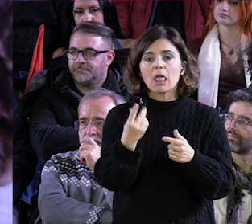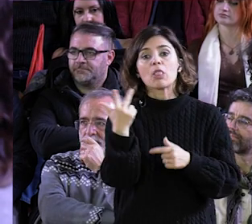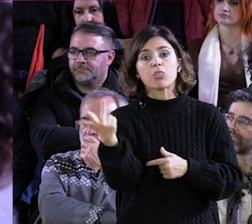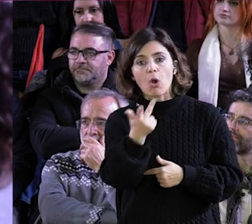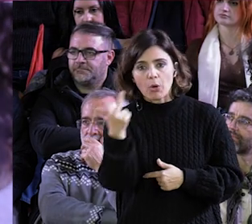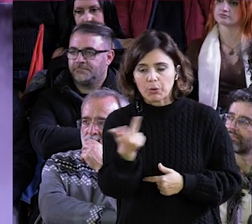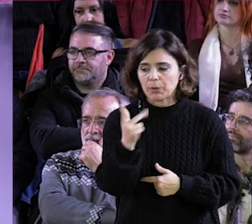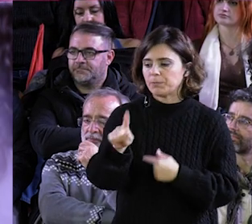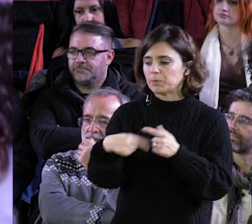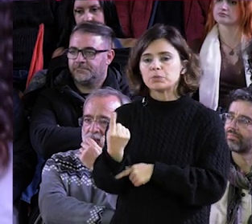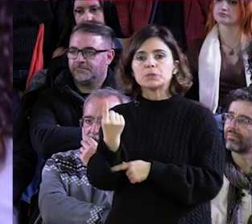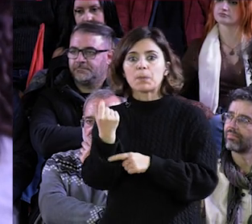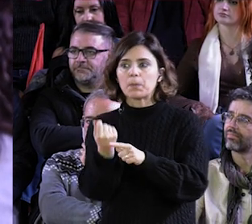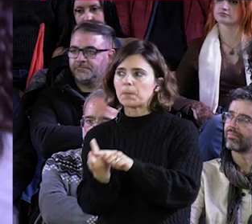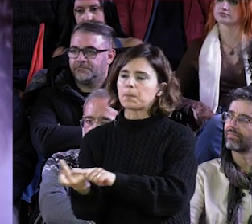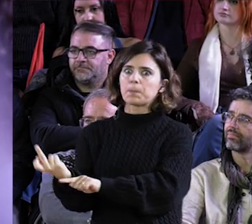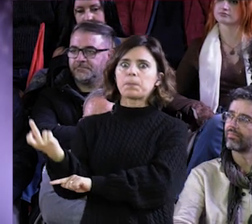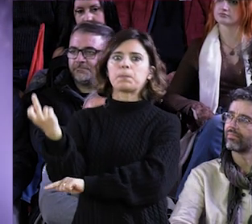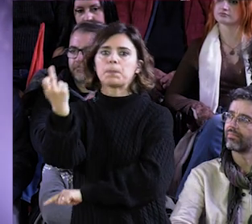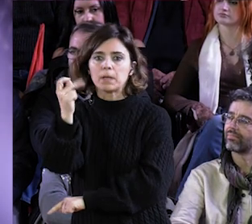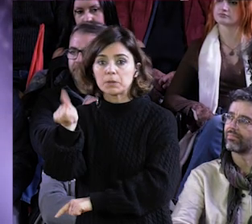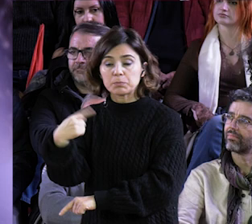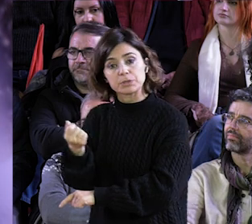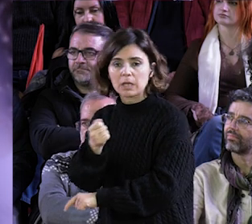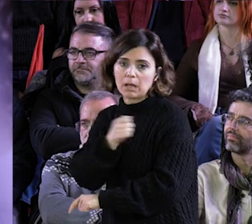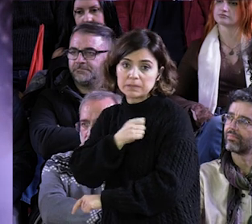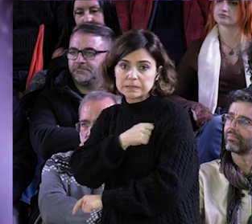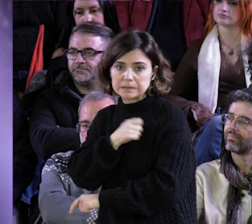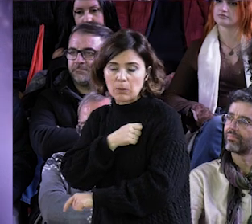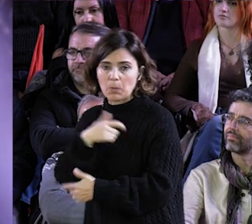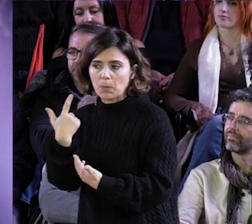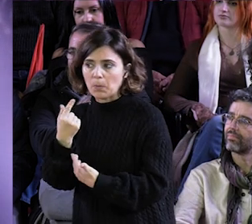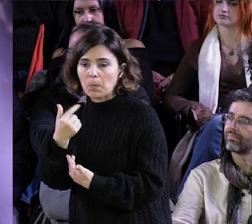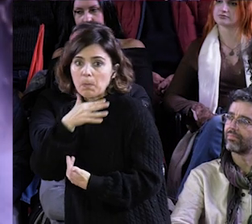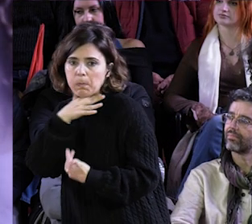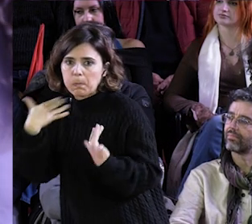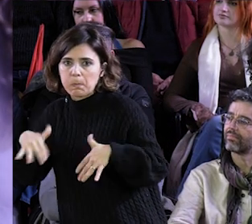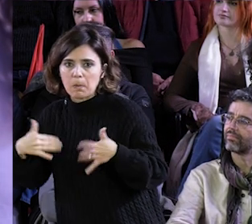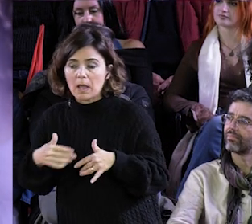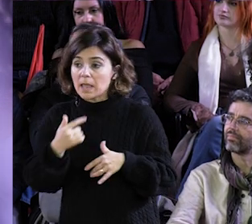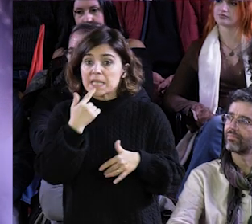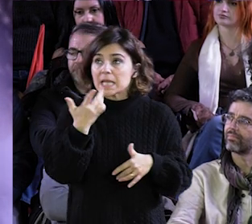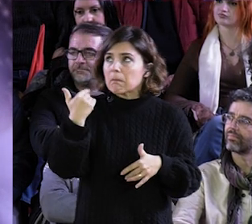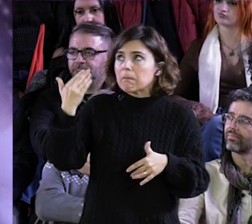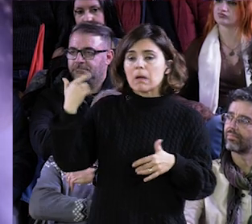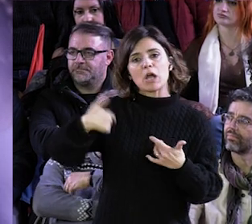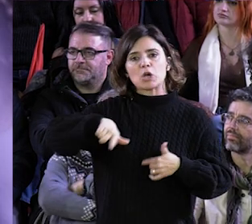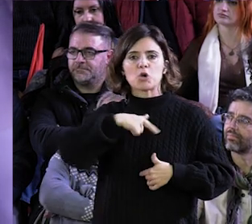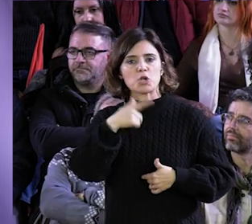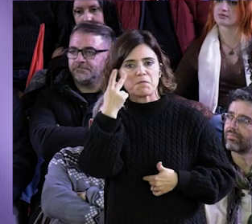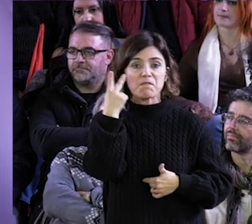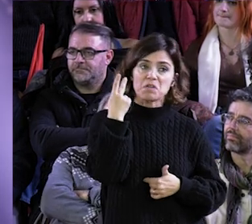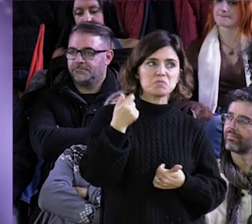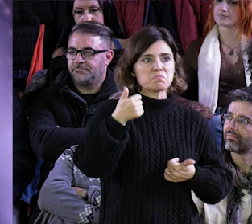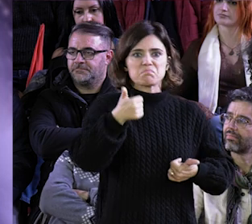Troika, a crise da inflação, a crise da habitação. E foi-nos dito lá atrás que vivíamos acima das nossas possibilidades,